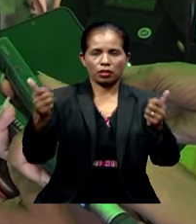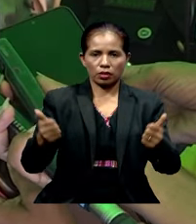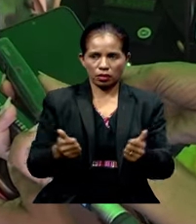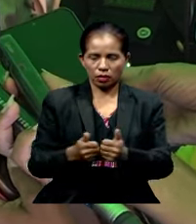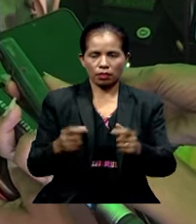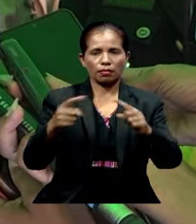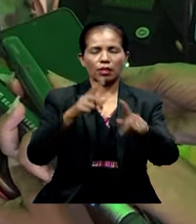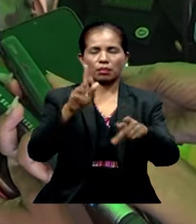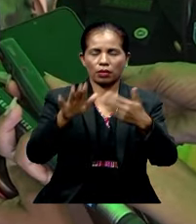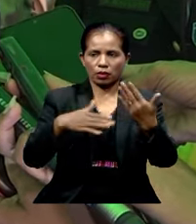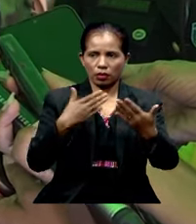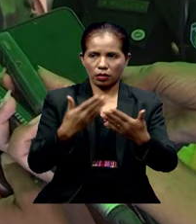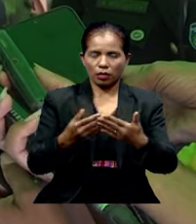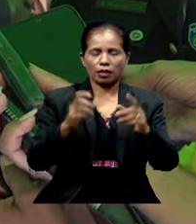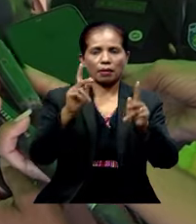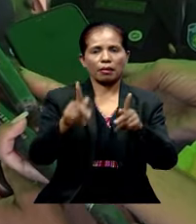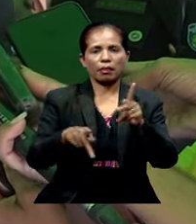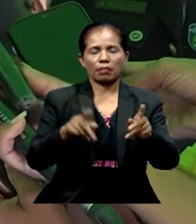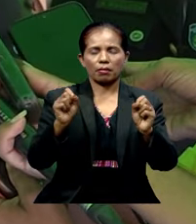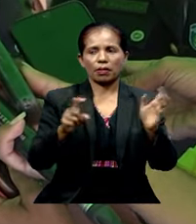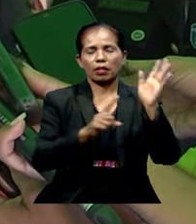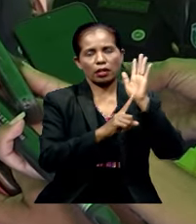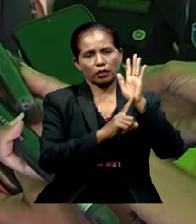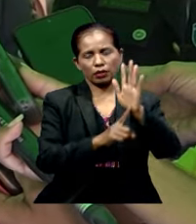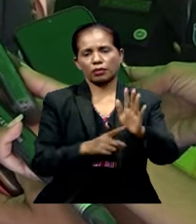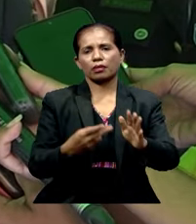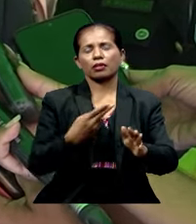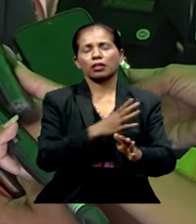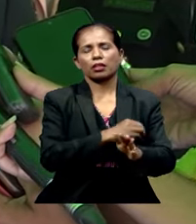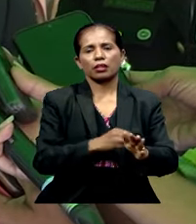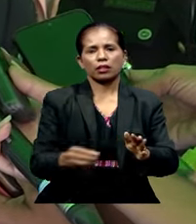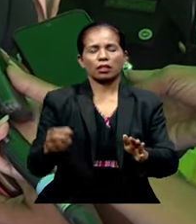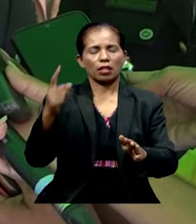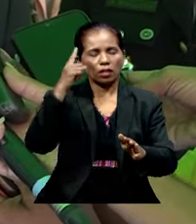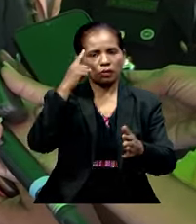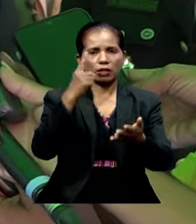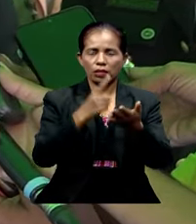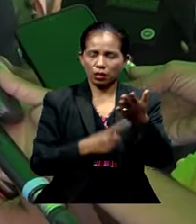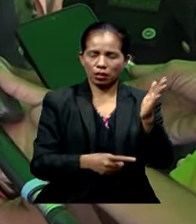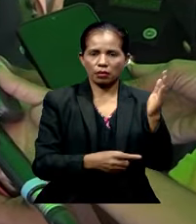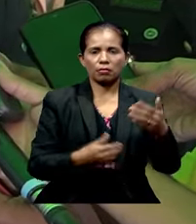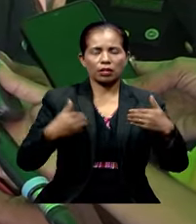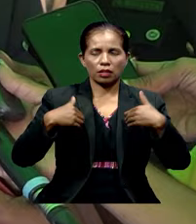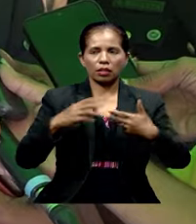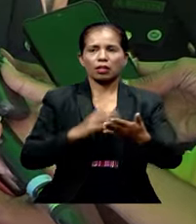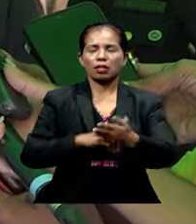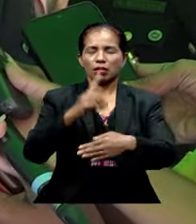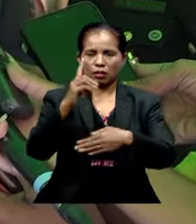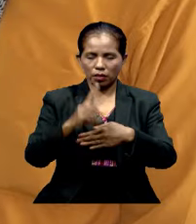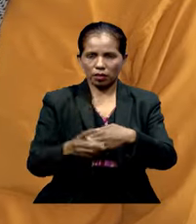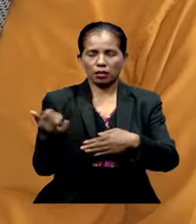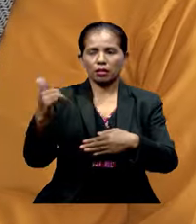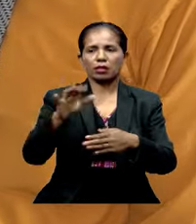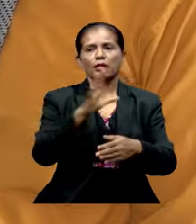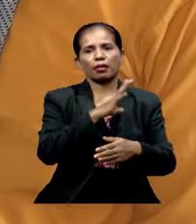a população e a população bele ratou inspiração saída maxira e aba desenvolvimento na bemaca sira